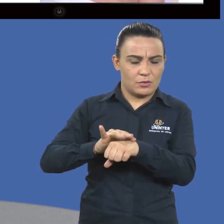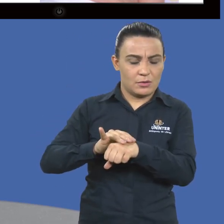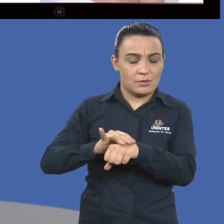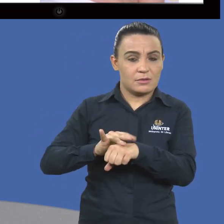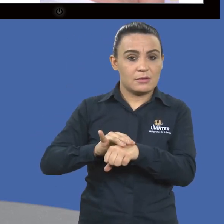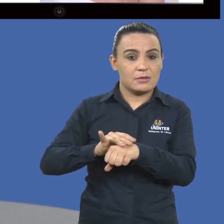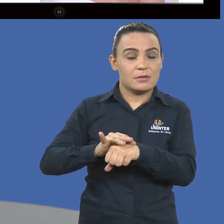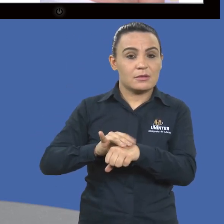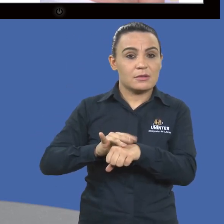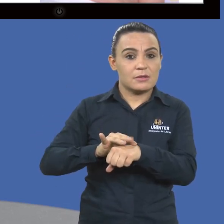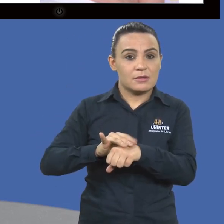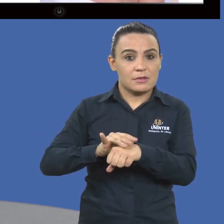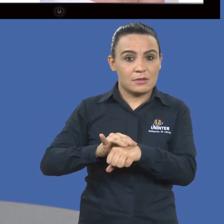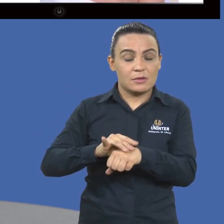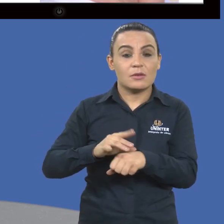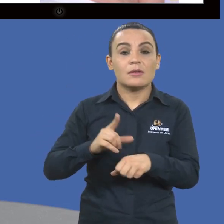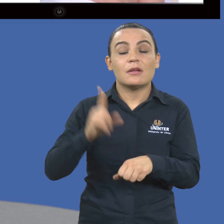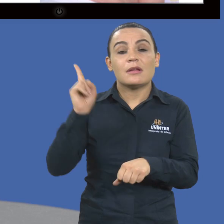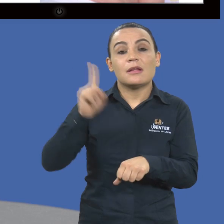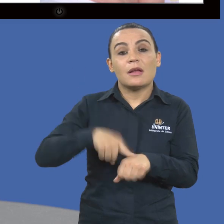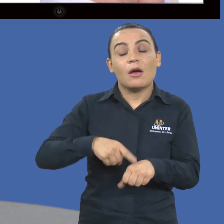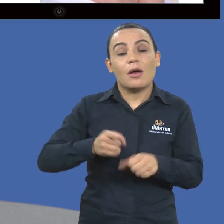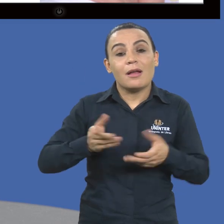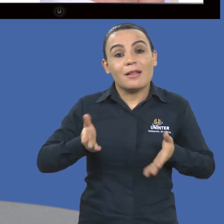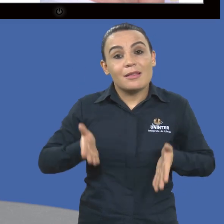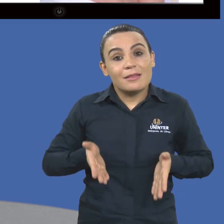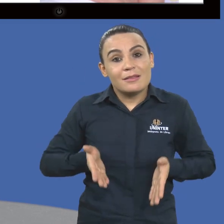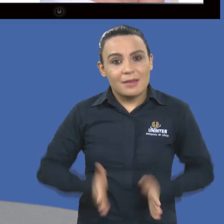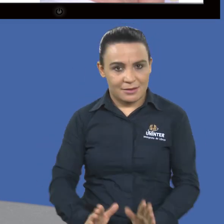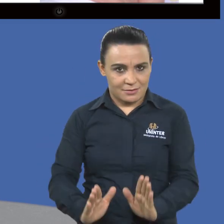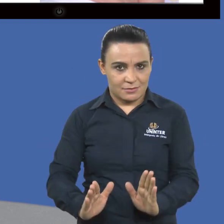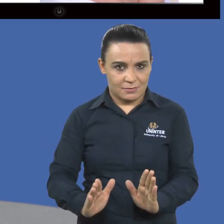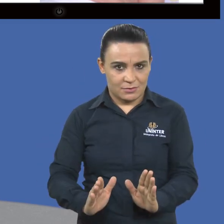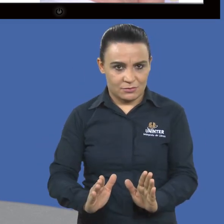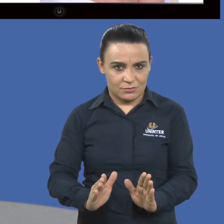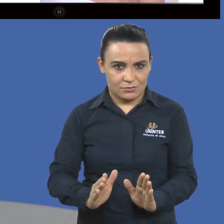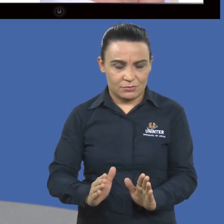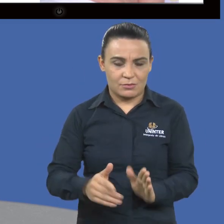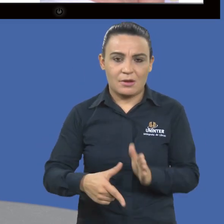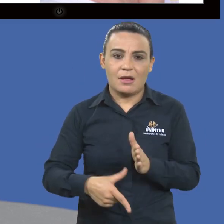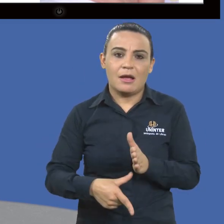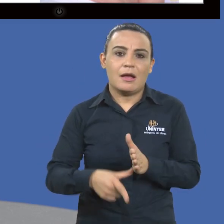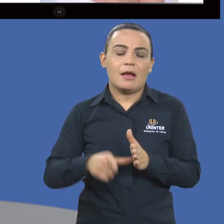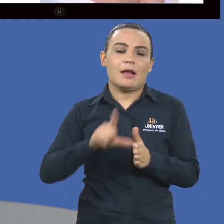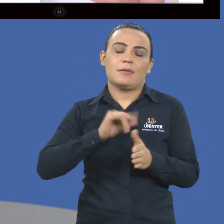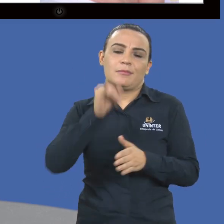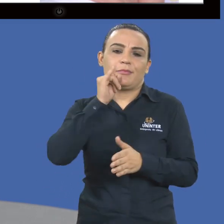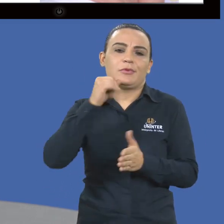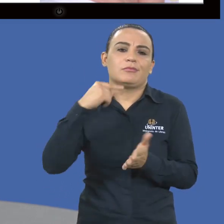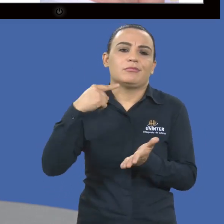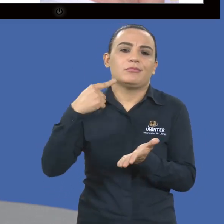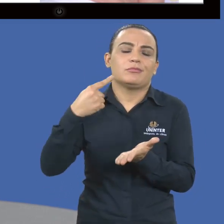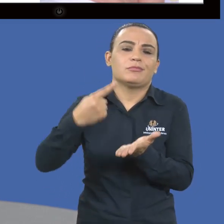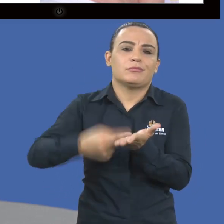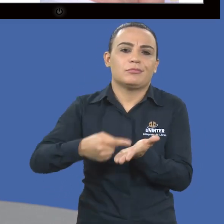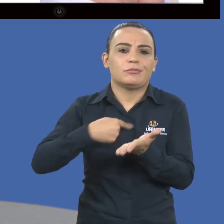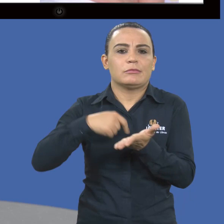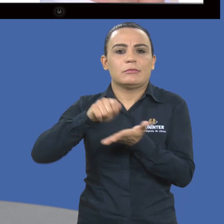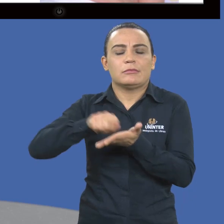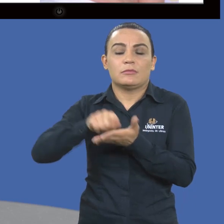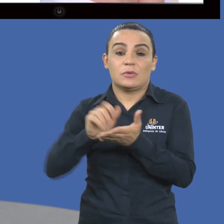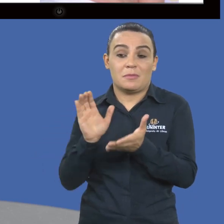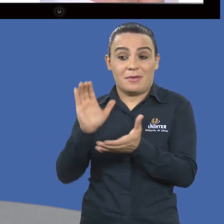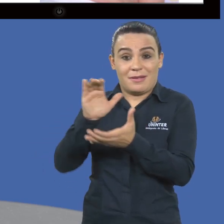doença, ela deve ser detectada ao nascimento. Não se admite